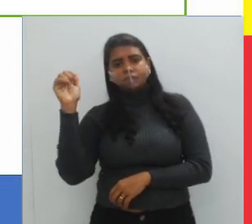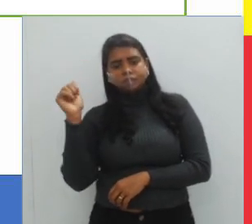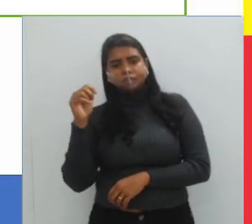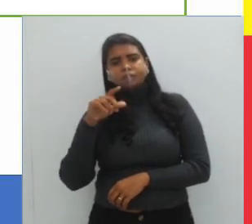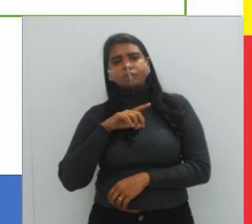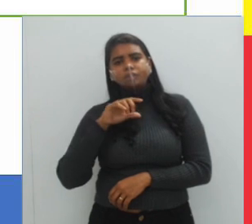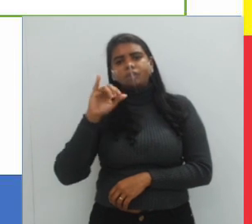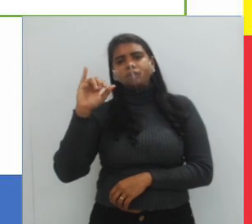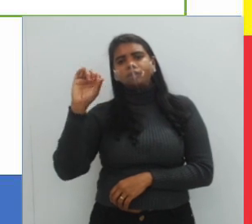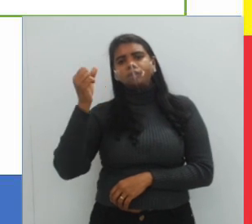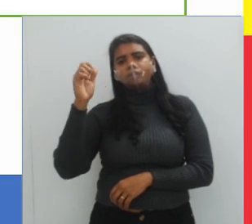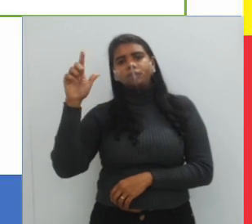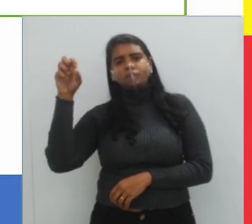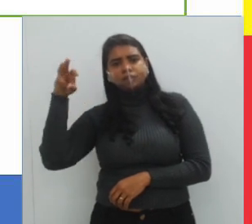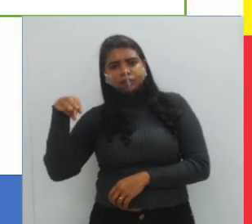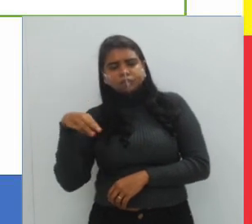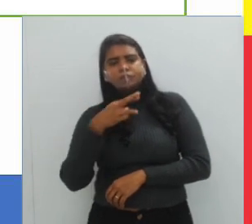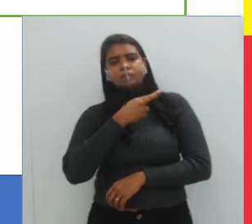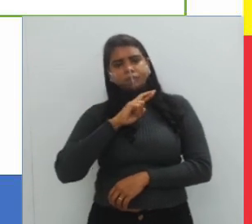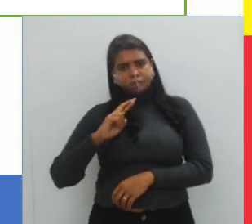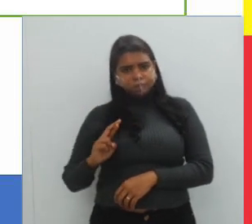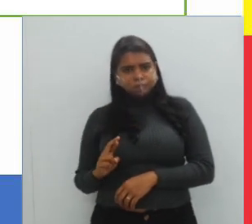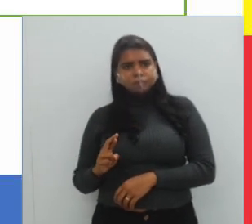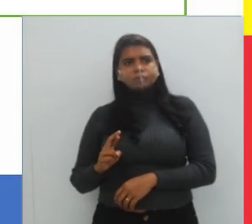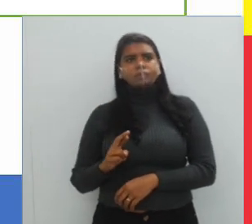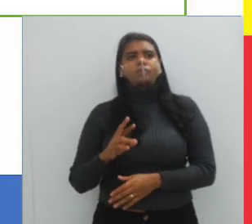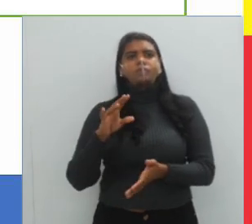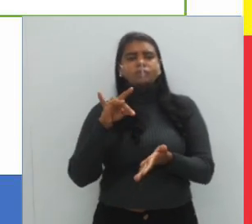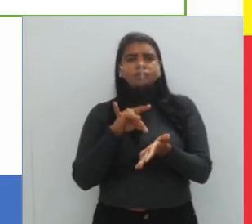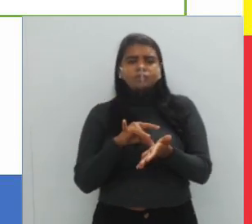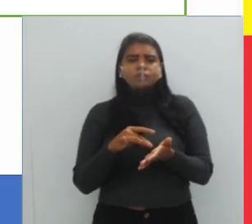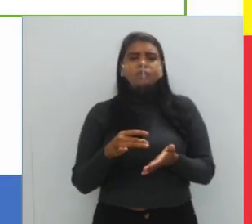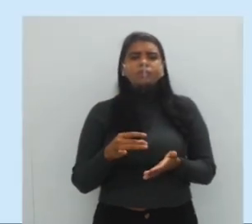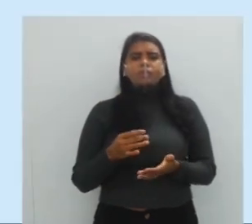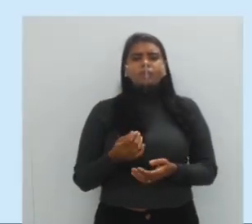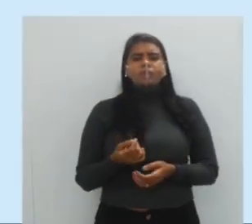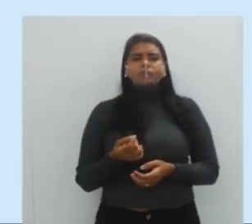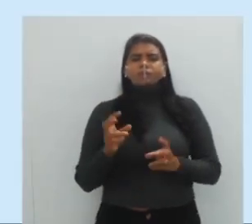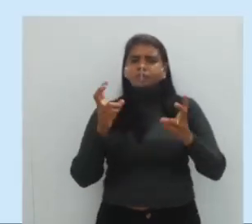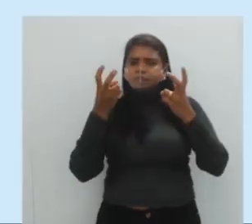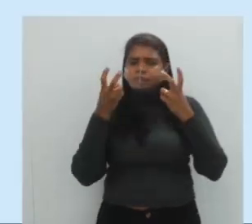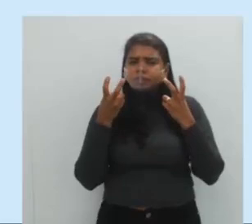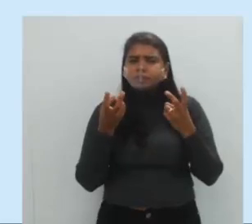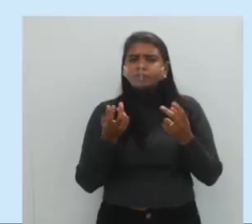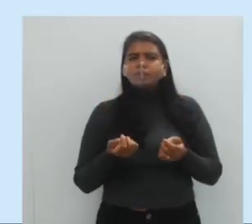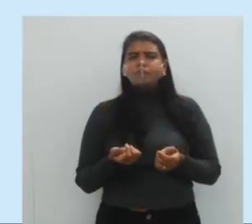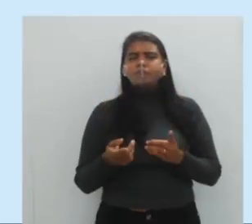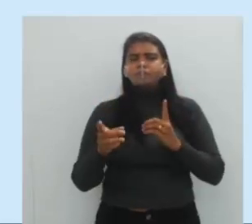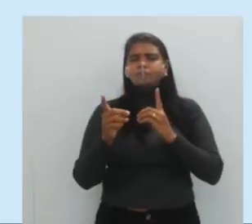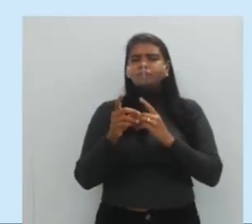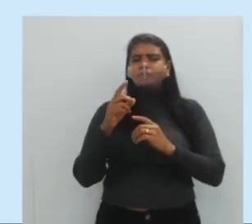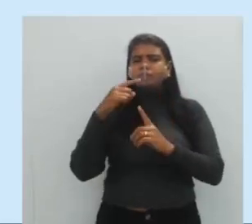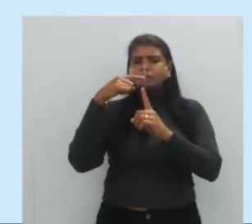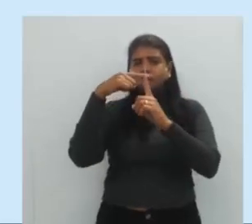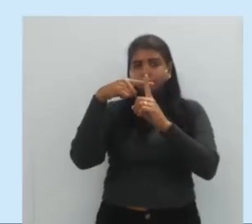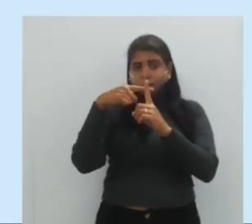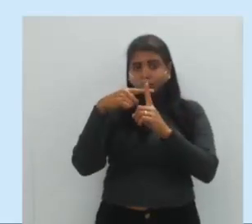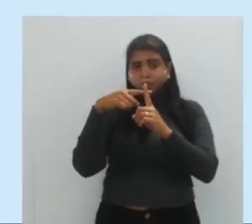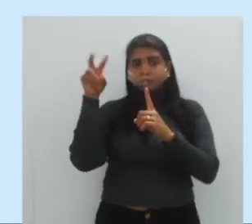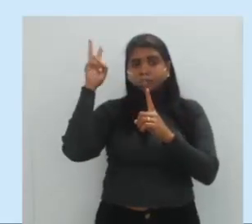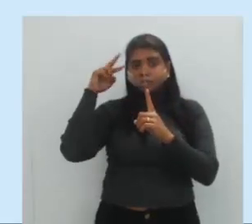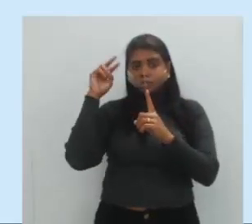o islamismo como religião oficial. Então veja só, então quando a gente observa e a gente encontra a